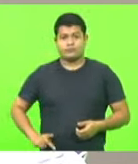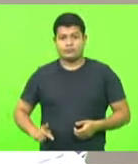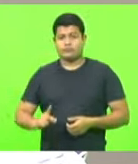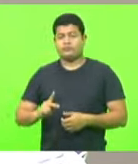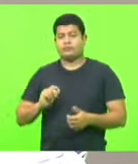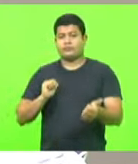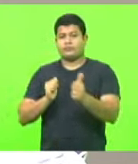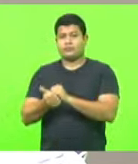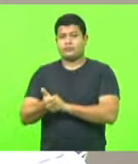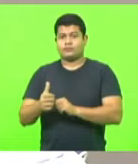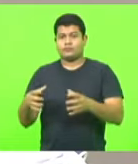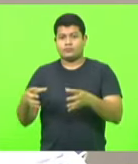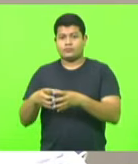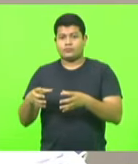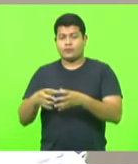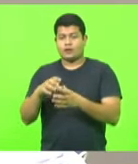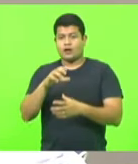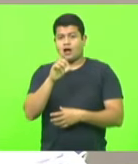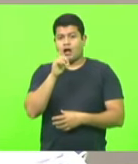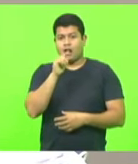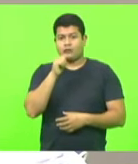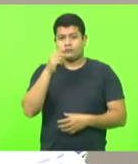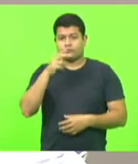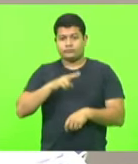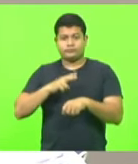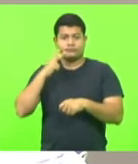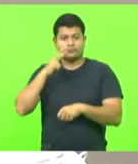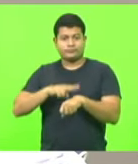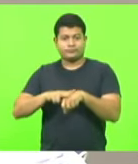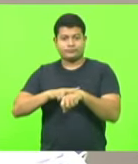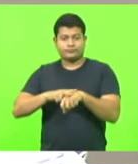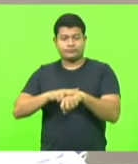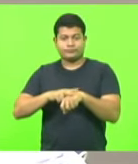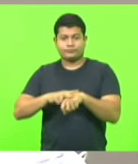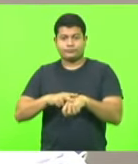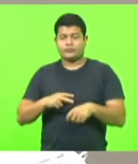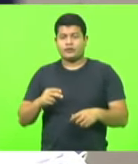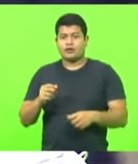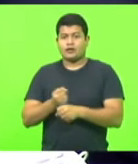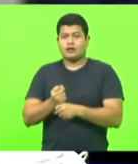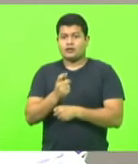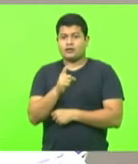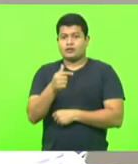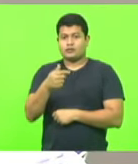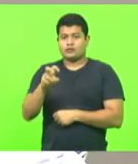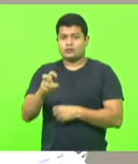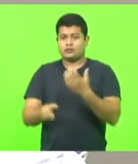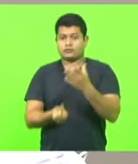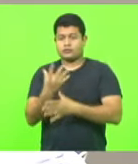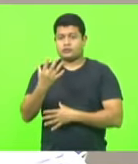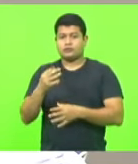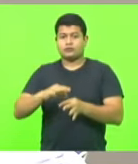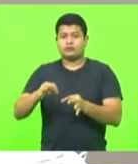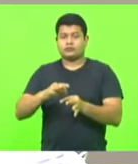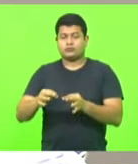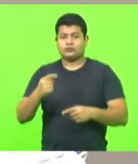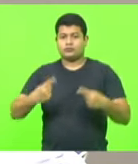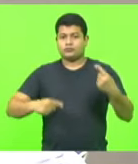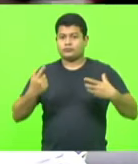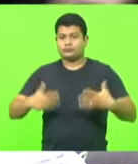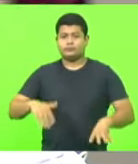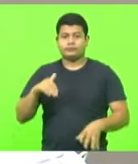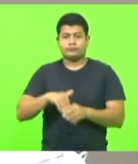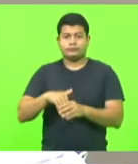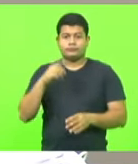Clube Água Verde de Blumenau pelos 75 anos de fundação da referida entidade. Em discussão. Não havendo quem queira discutir,